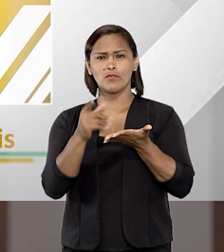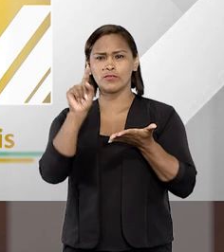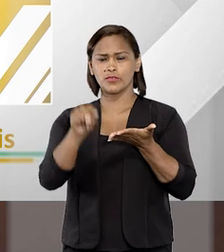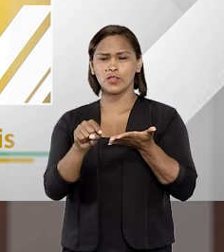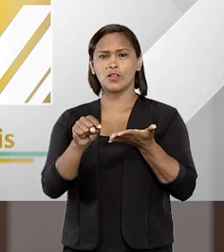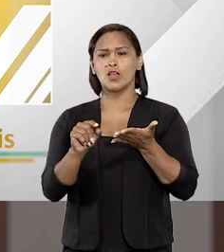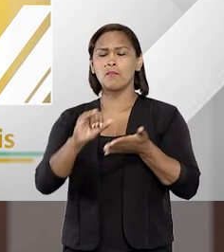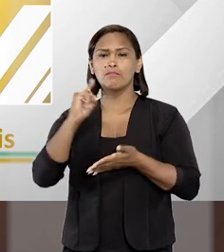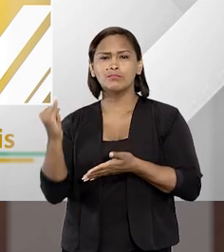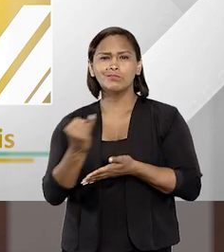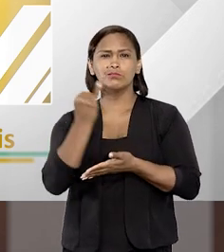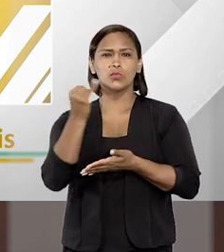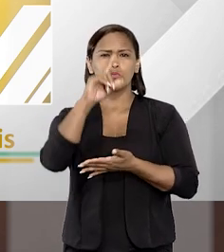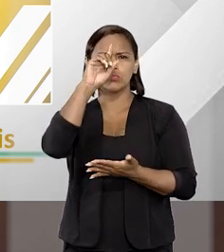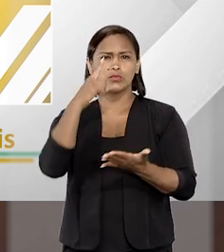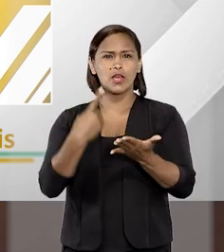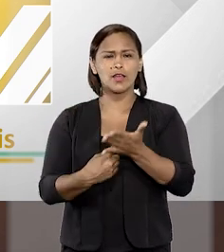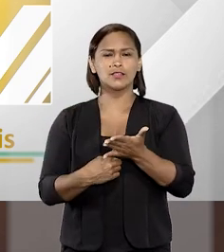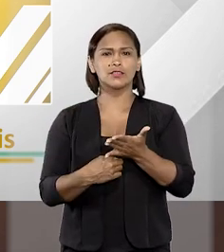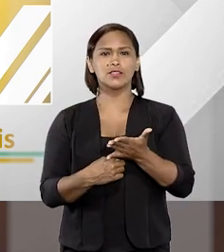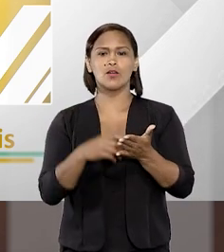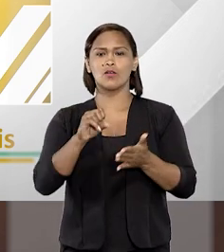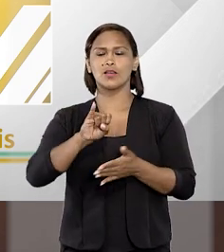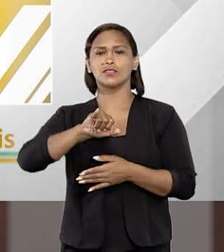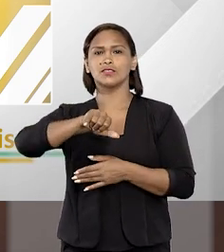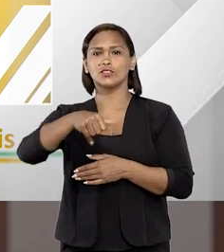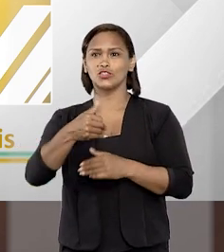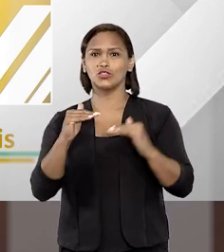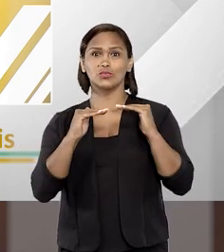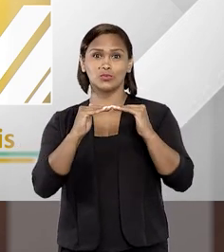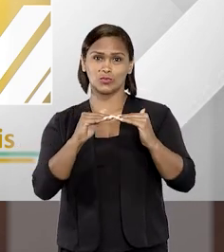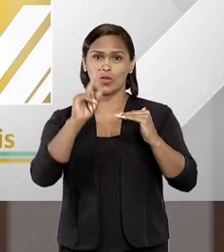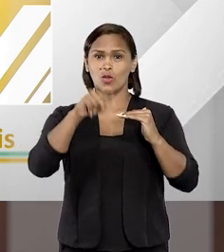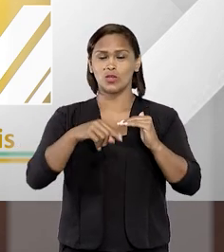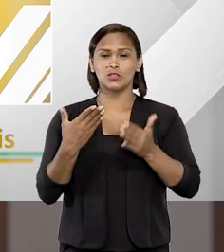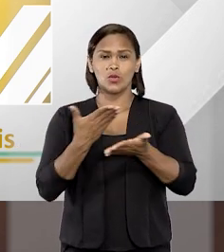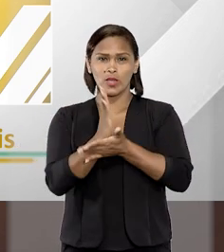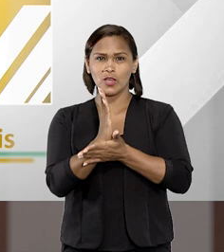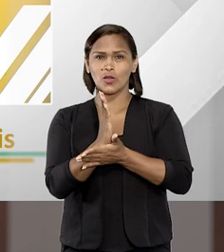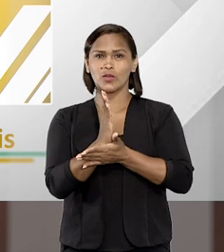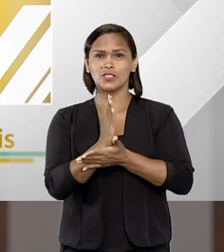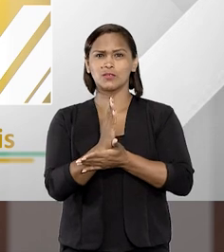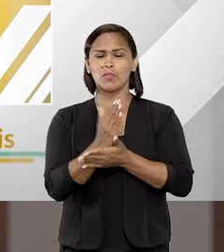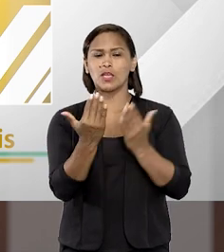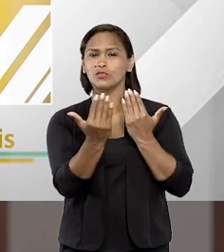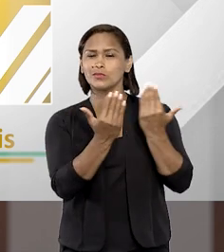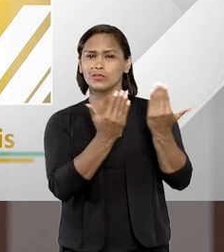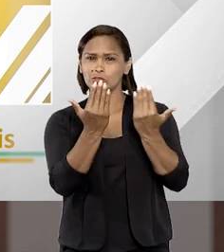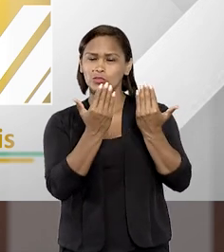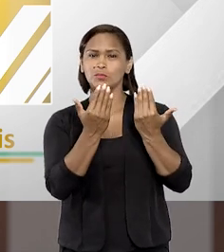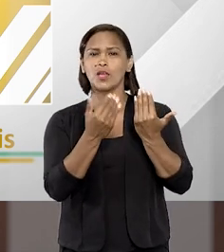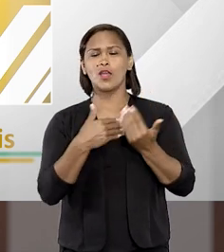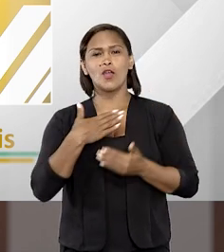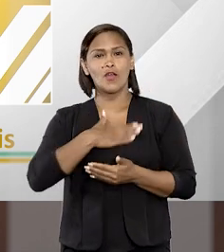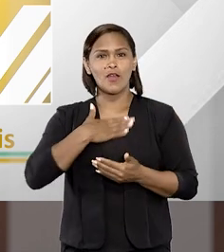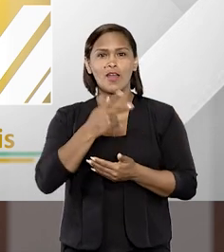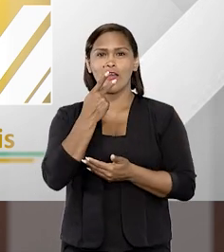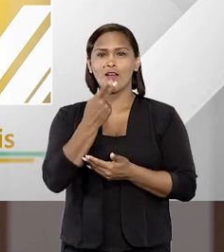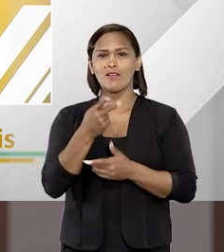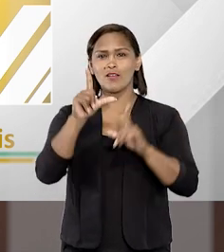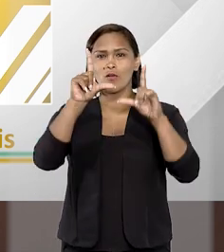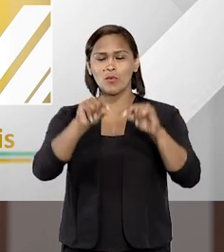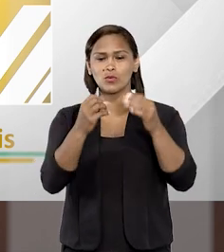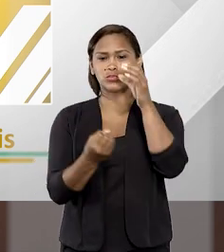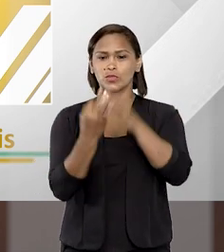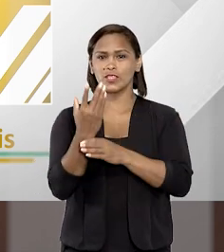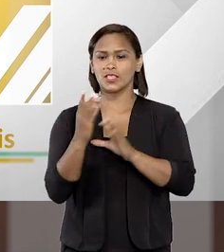sobre uma importante decisão firmada pelo STJ acerca do reconhecimento de suspeitos Eu gostaria de falar um pouco sobre